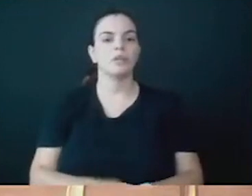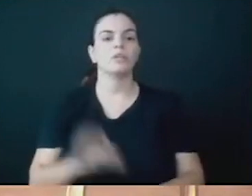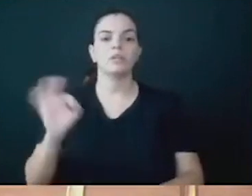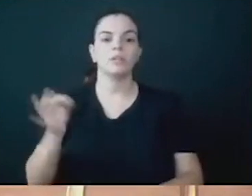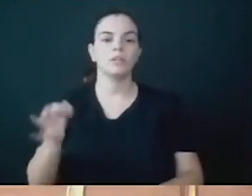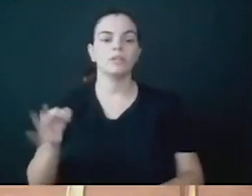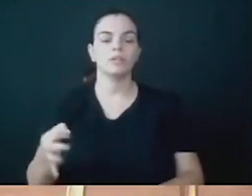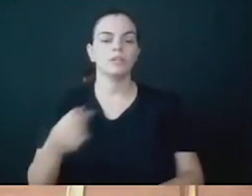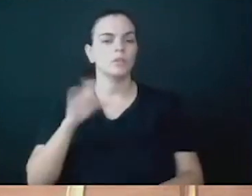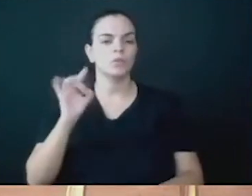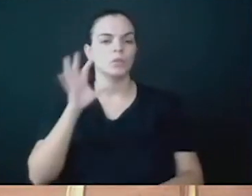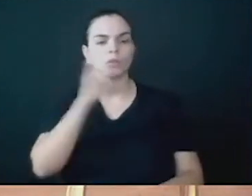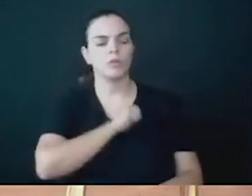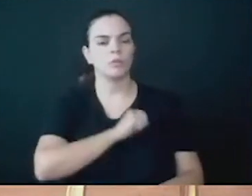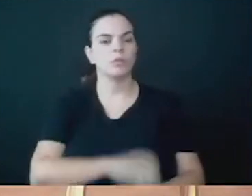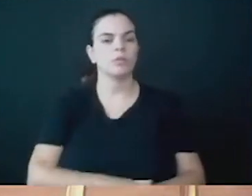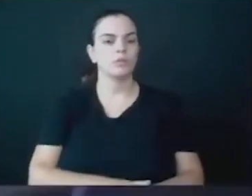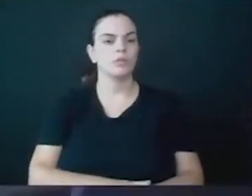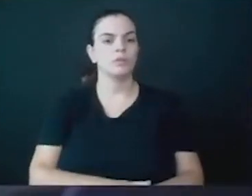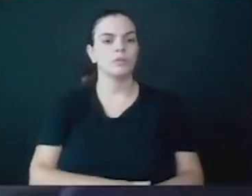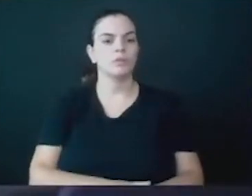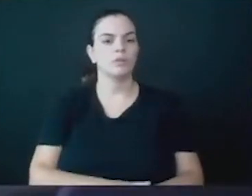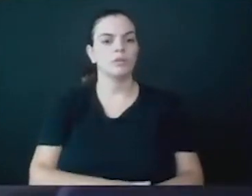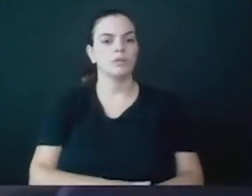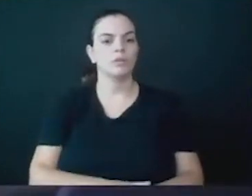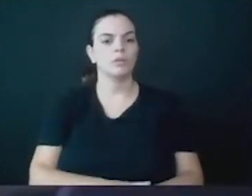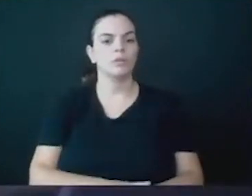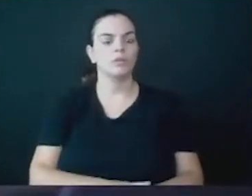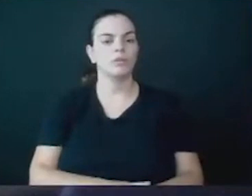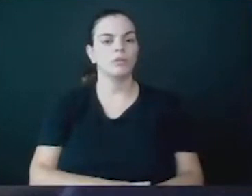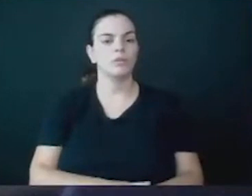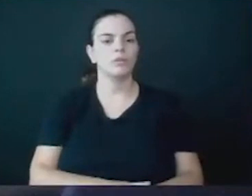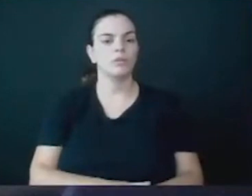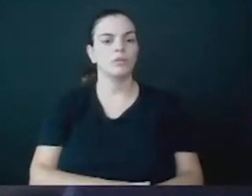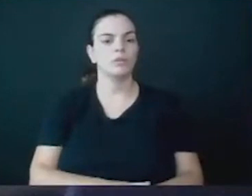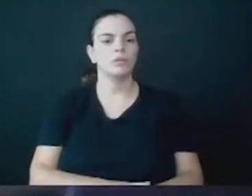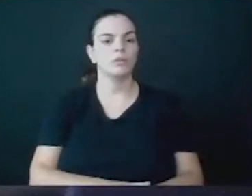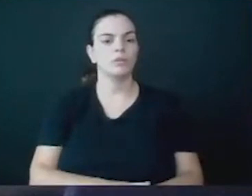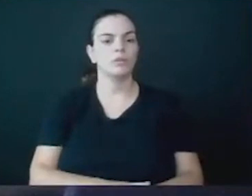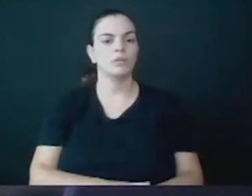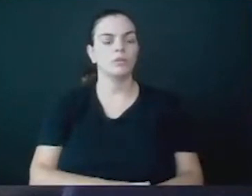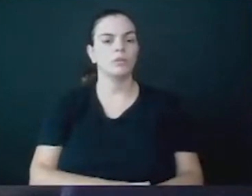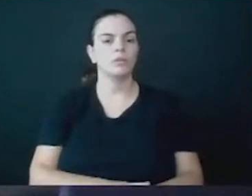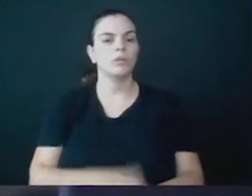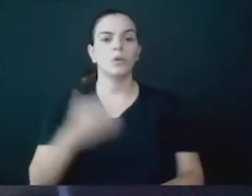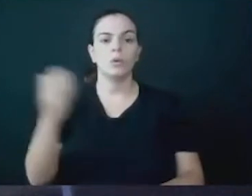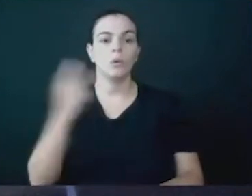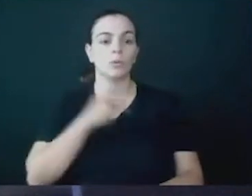questão de com a palavra. Encaminhamento. Por favor. Então, o presidente falou de